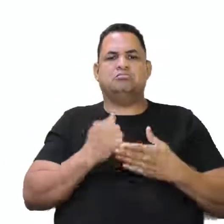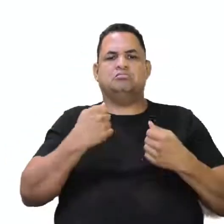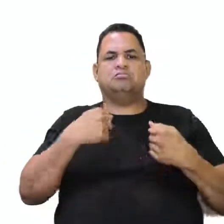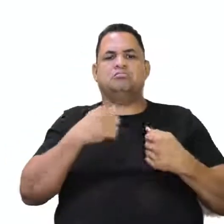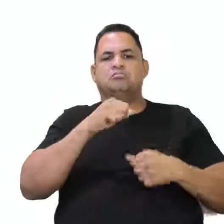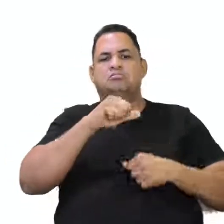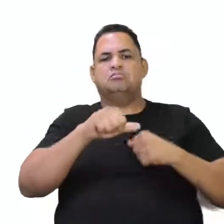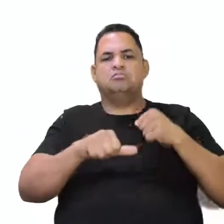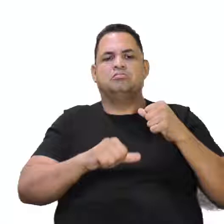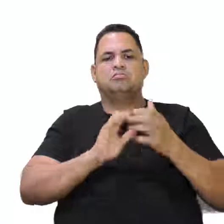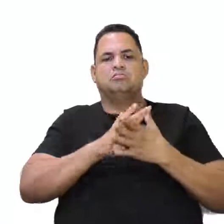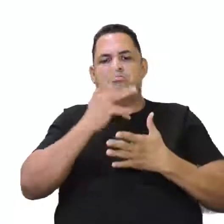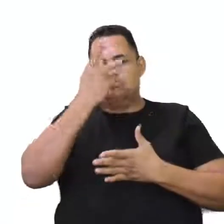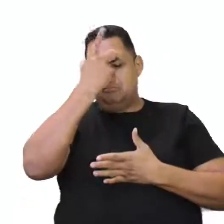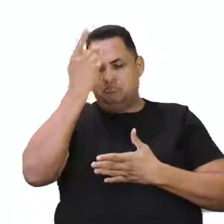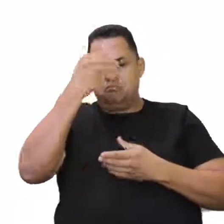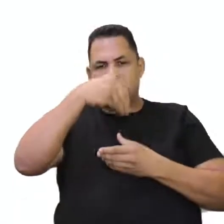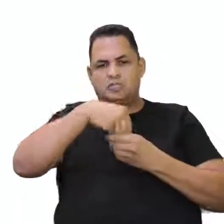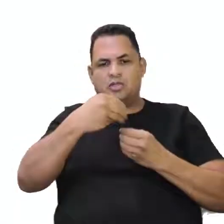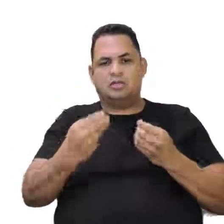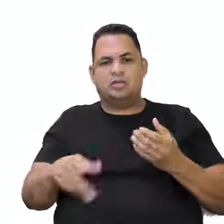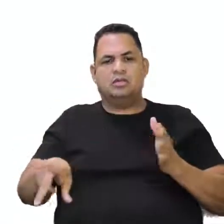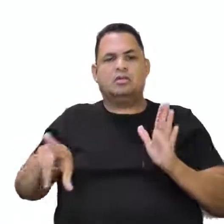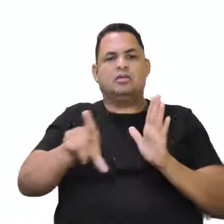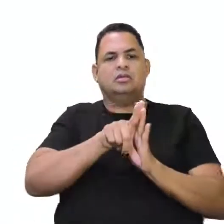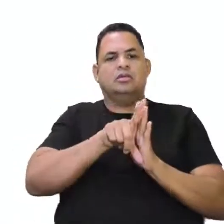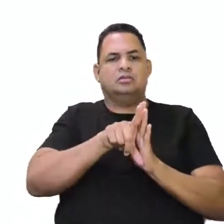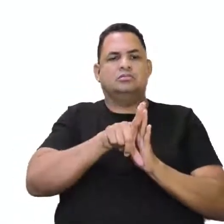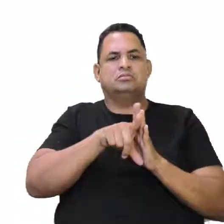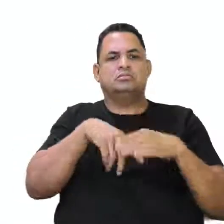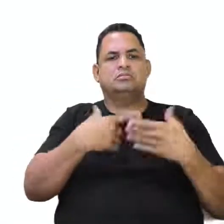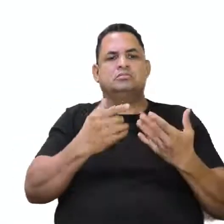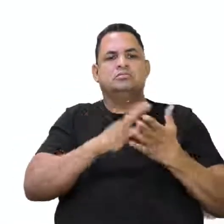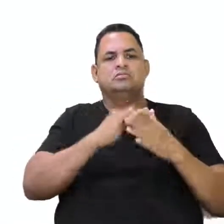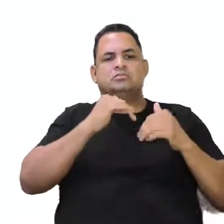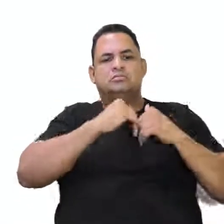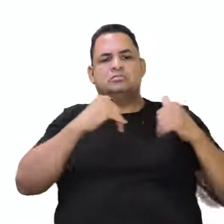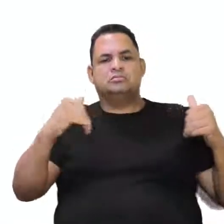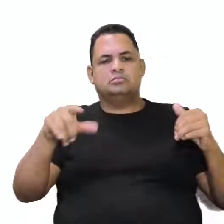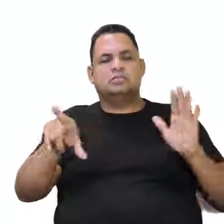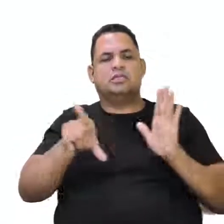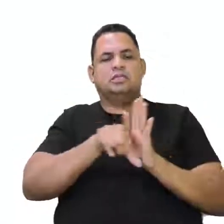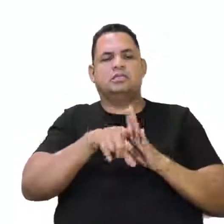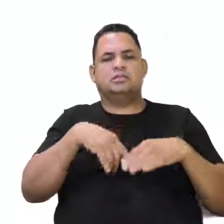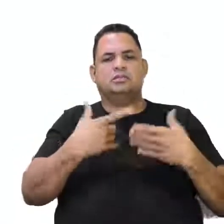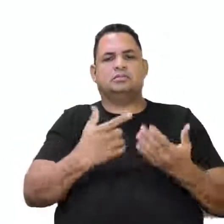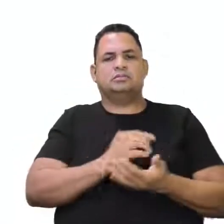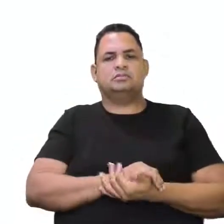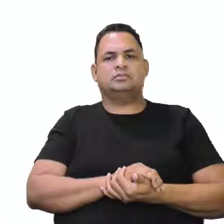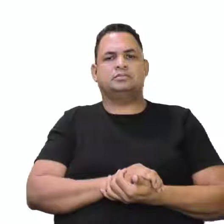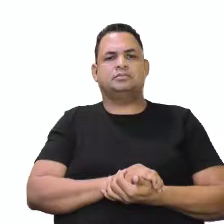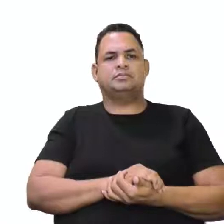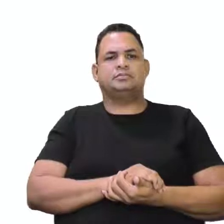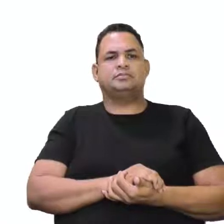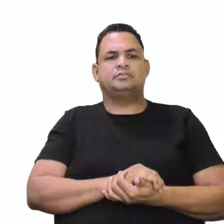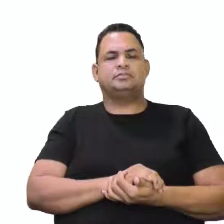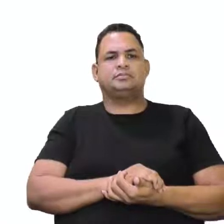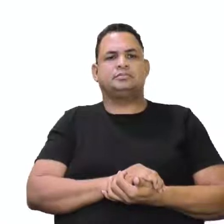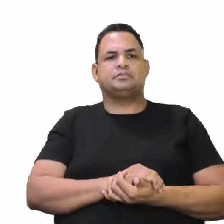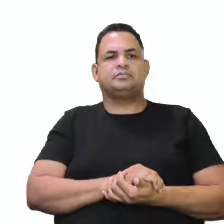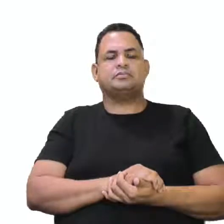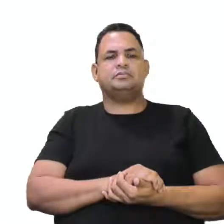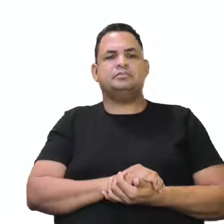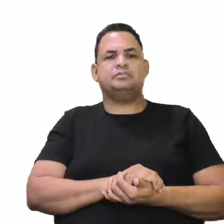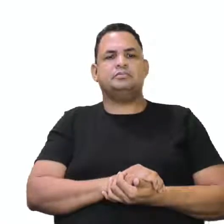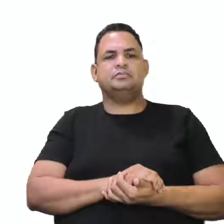pode se tornar uma pessoa fora da lei, fazendo coisas ilegais. É verdade, falei. Então, olha aí, ó.